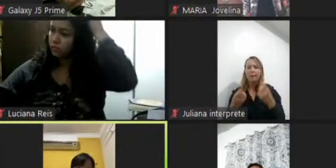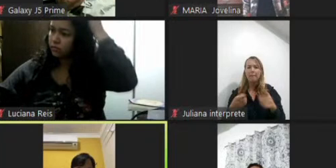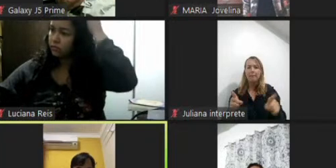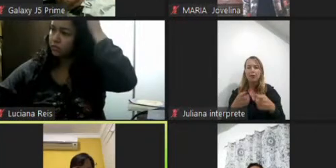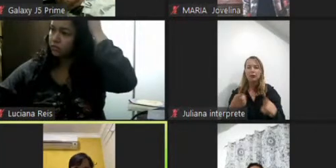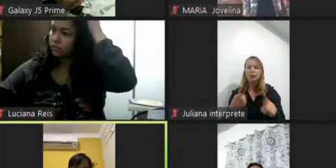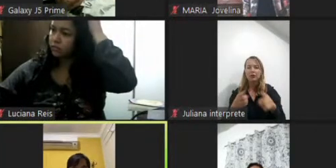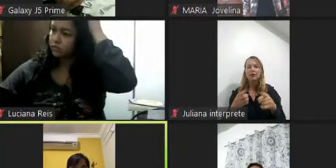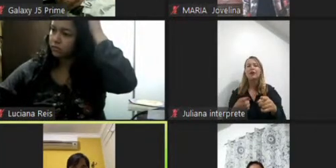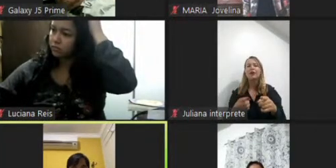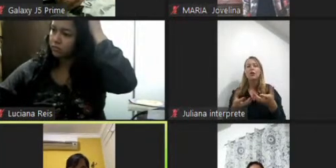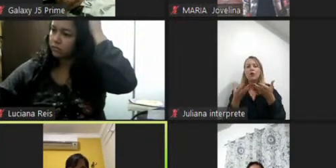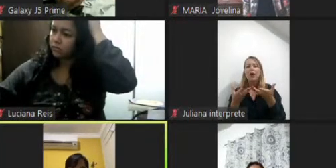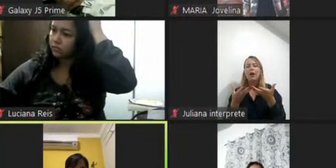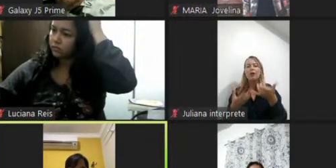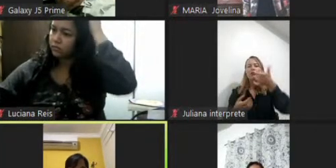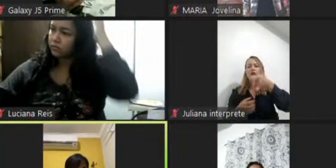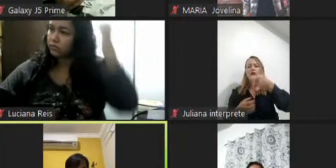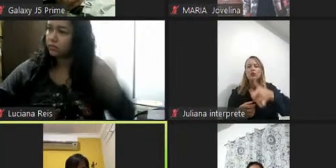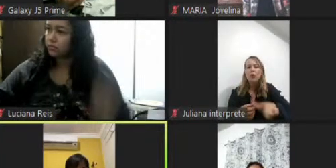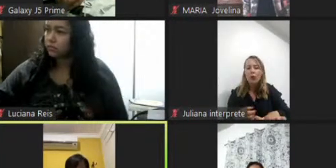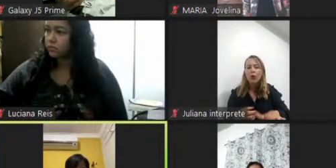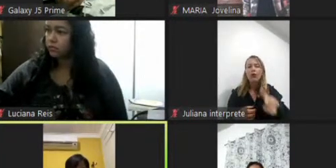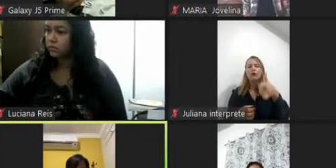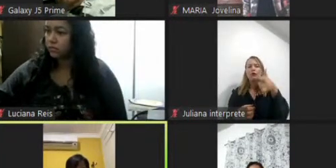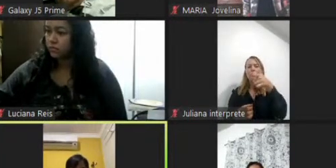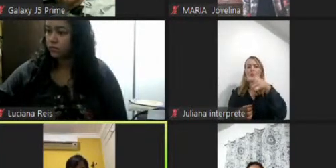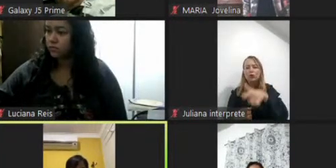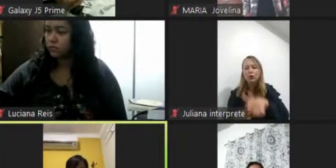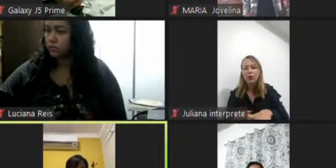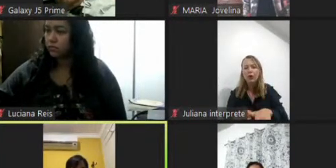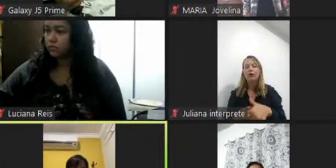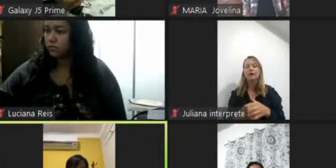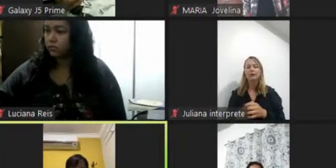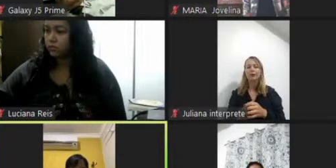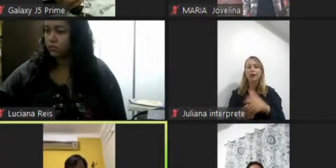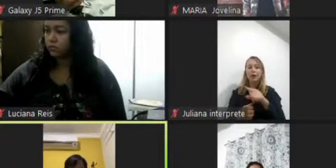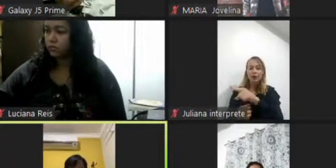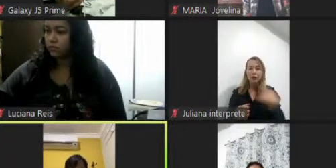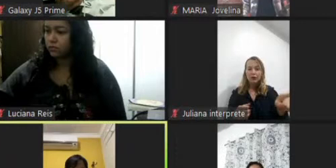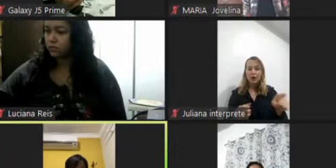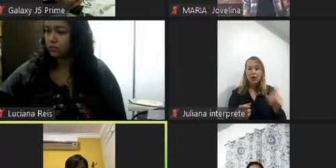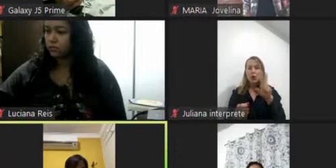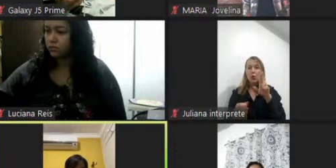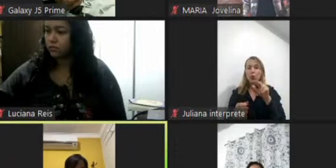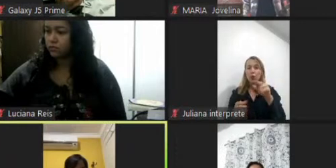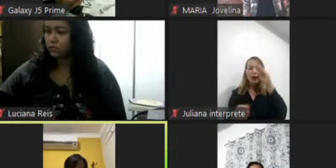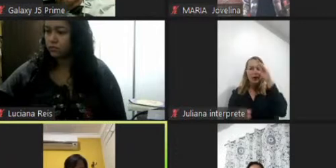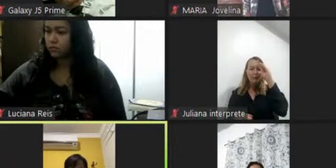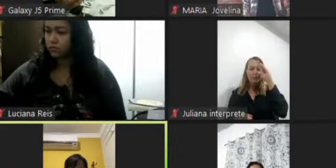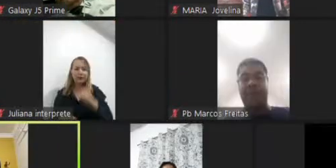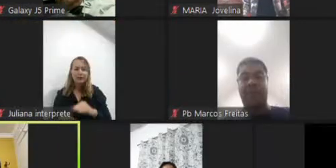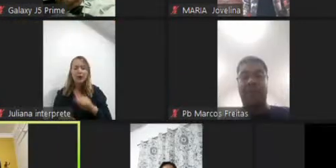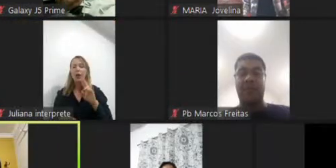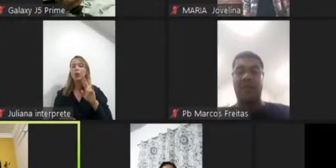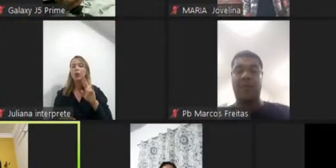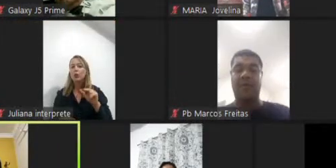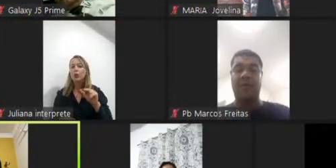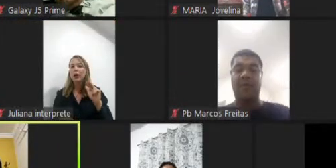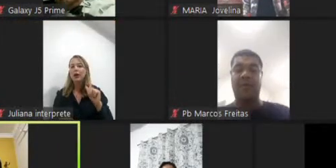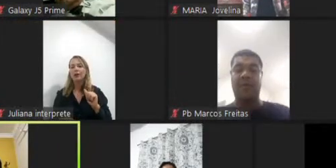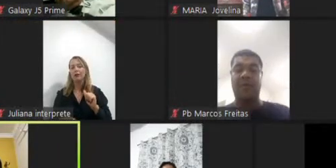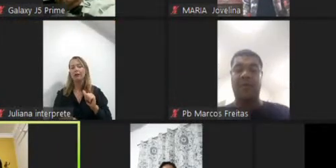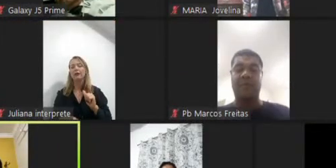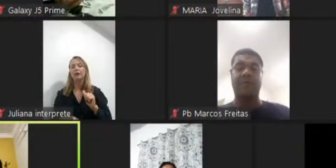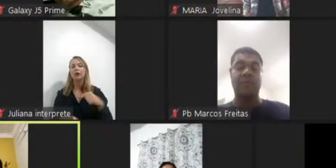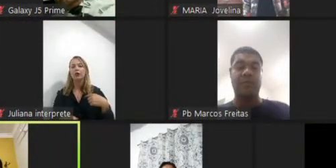de novo, e que vocês nunca possam esmorecer. O entendimento que cada um de nós precisamos